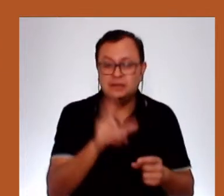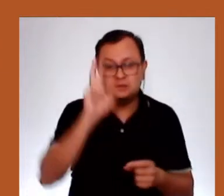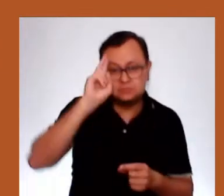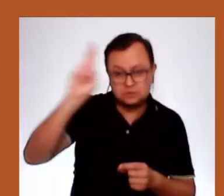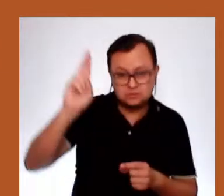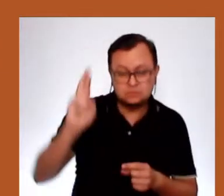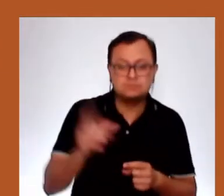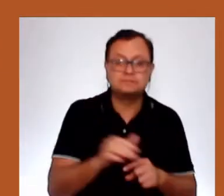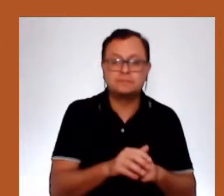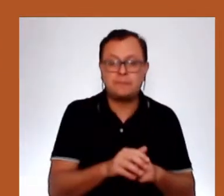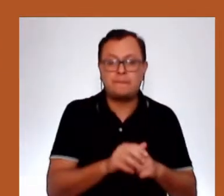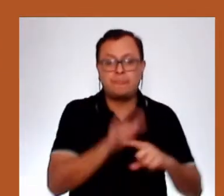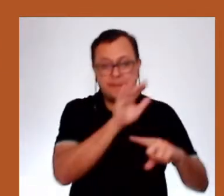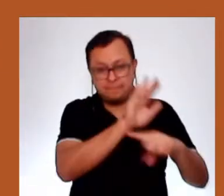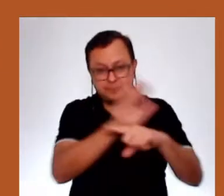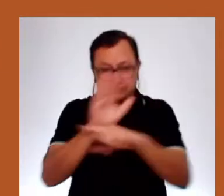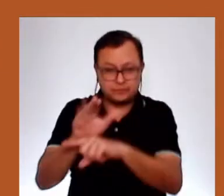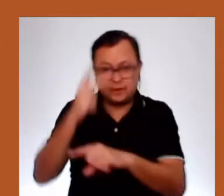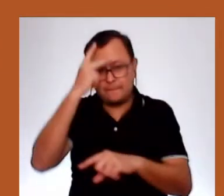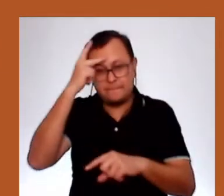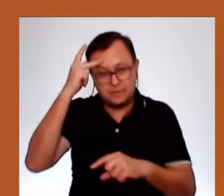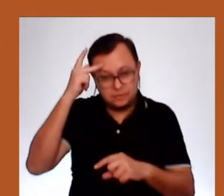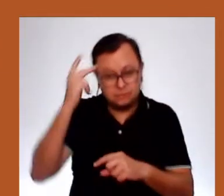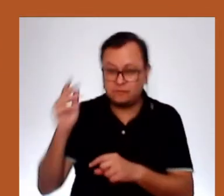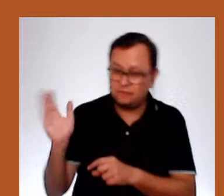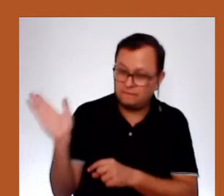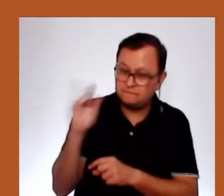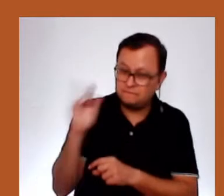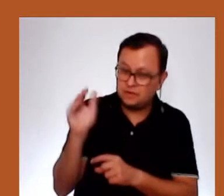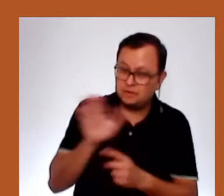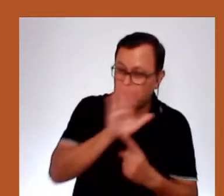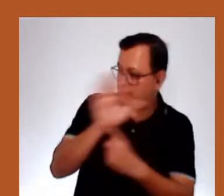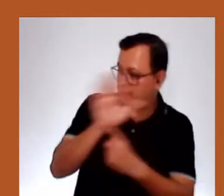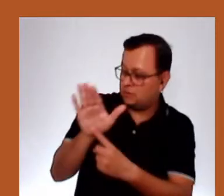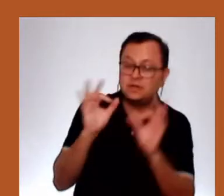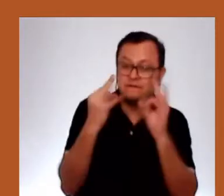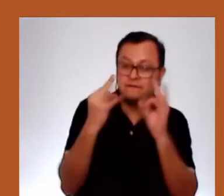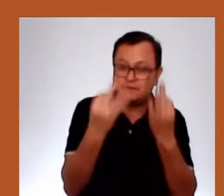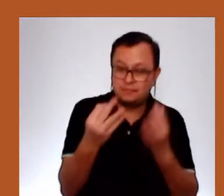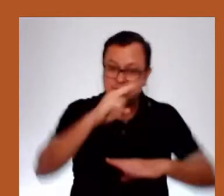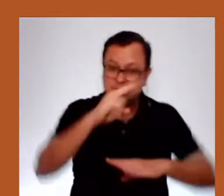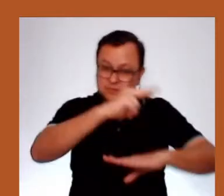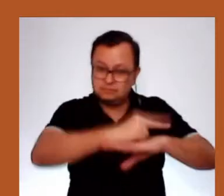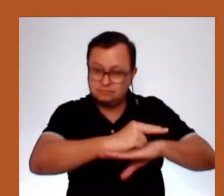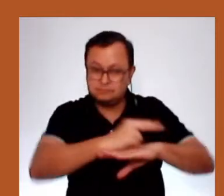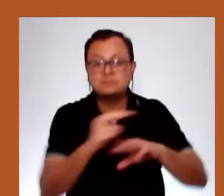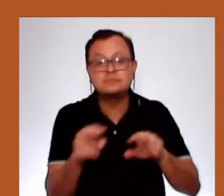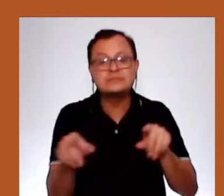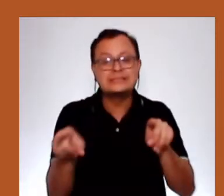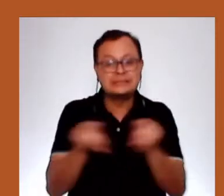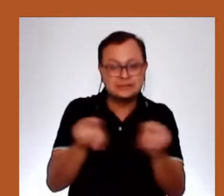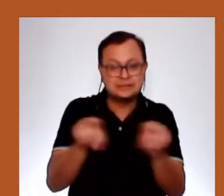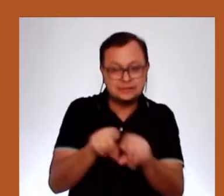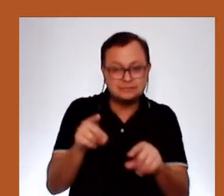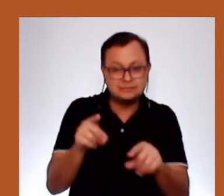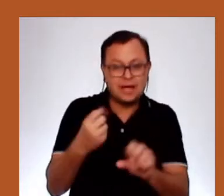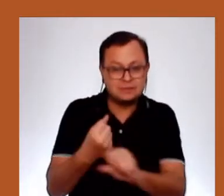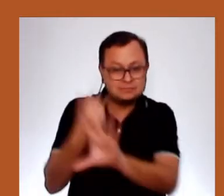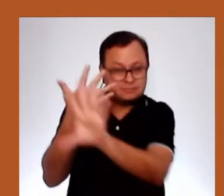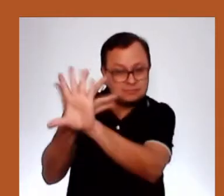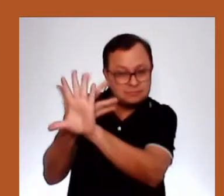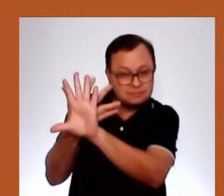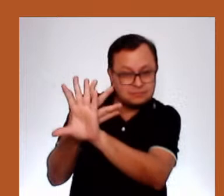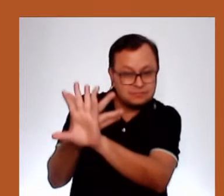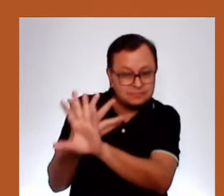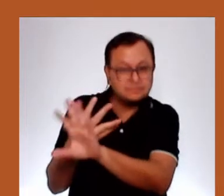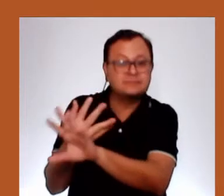pessoas para ver os parentes ali na janela dos encontros, é ela fazendo videochamada para os pacientes